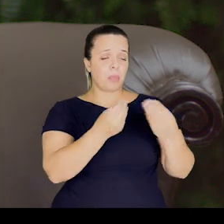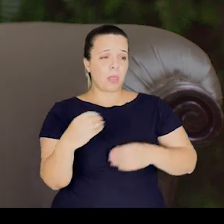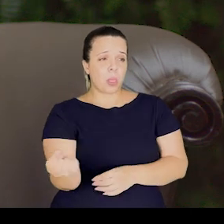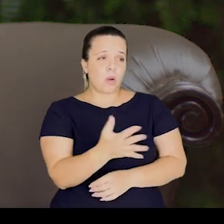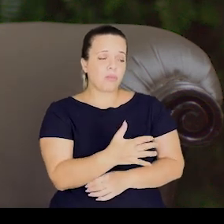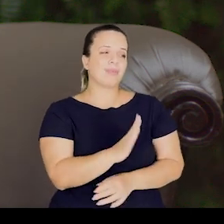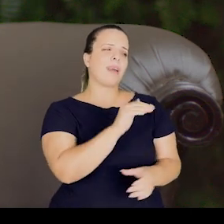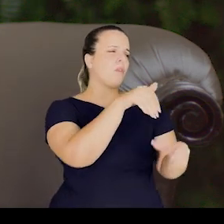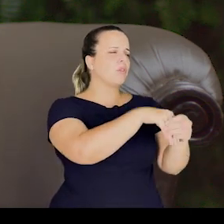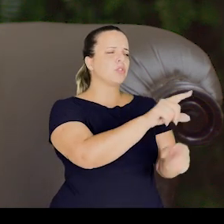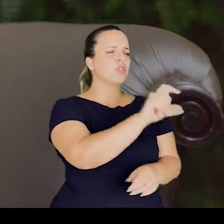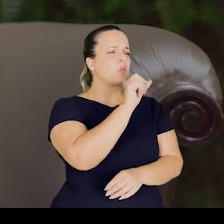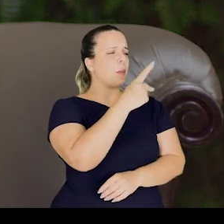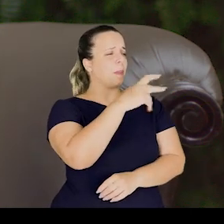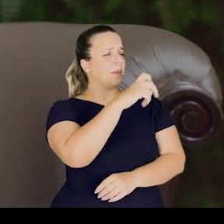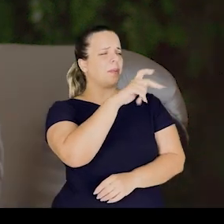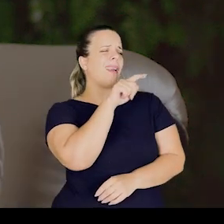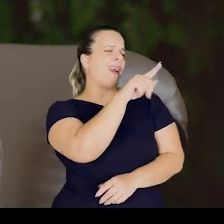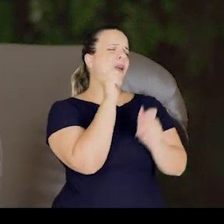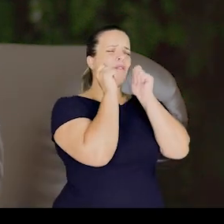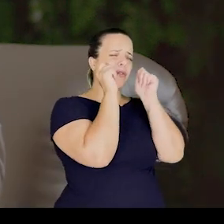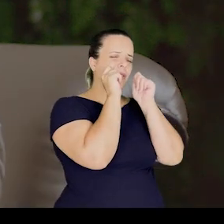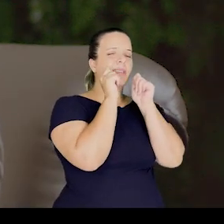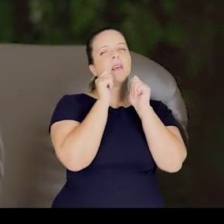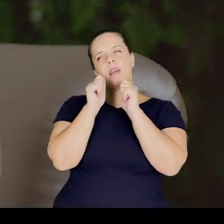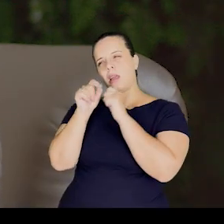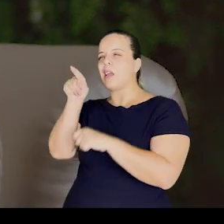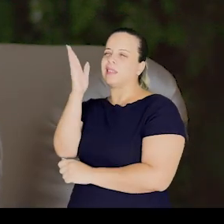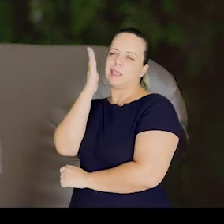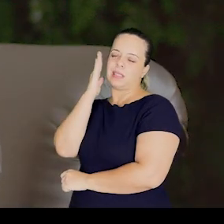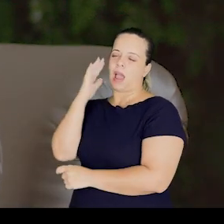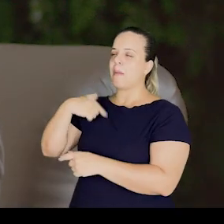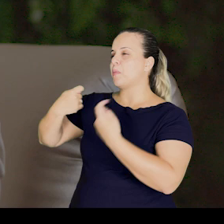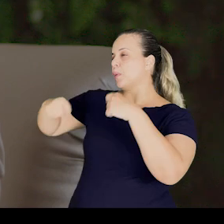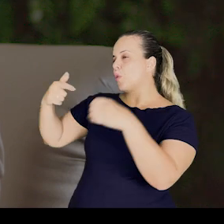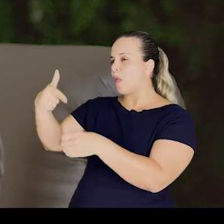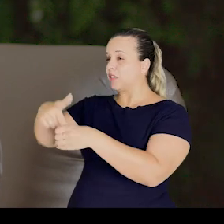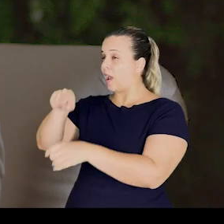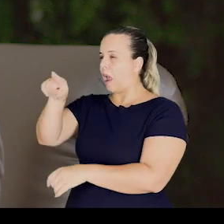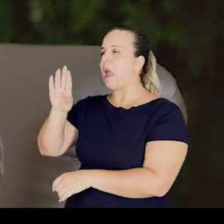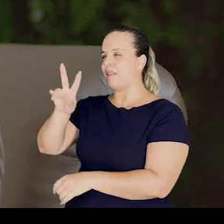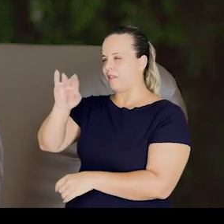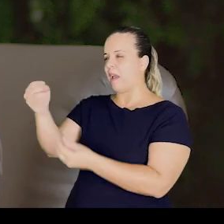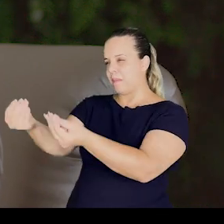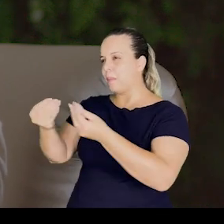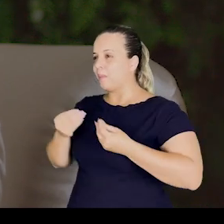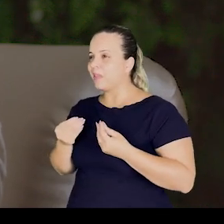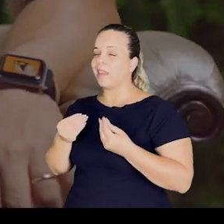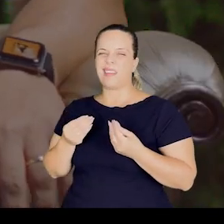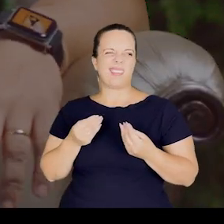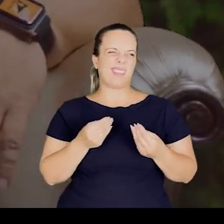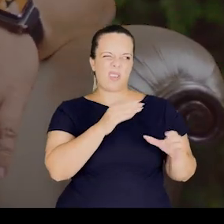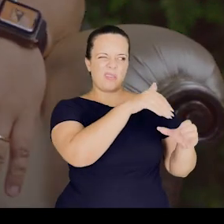Meu voto é no PP porque ele é muito fofinho. Ah, você sabe, né? Tô precisando de um combustível aí e o Deco falou que vai me